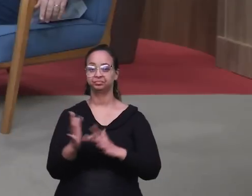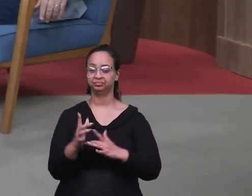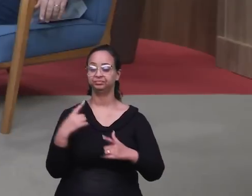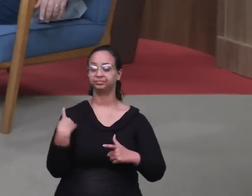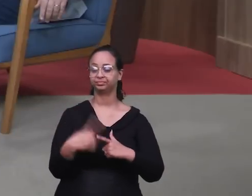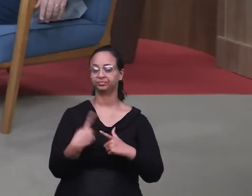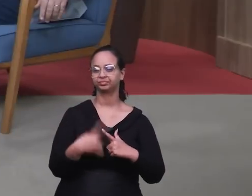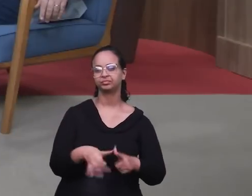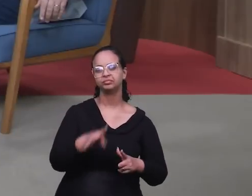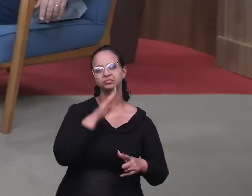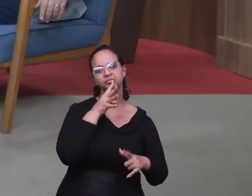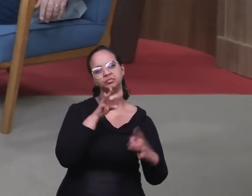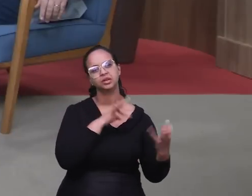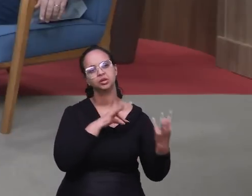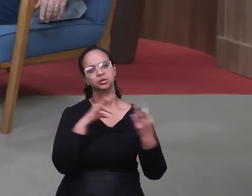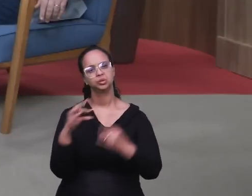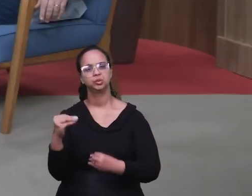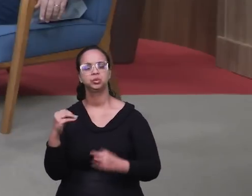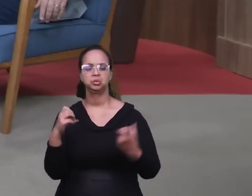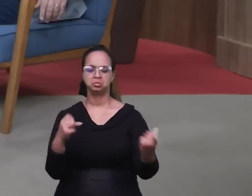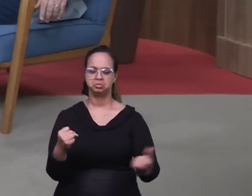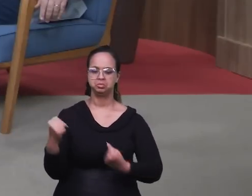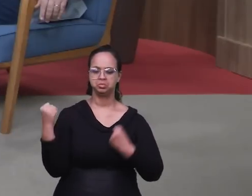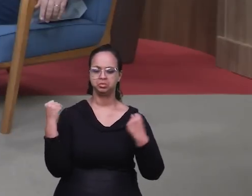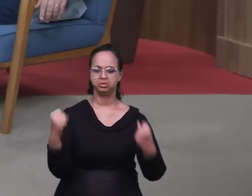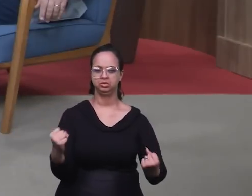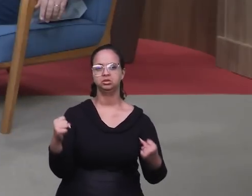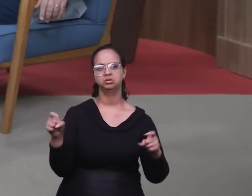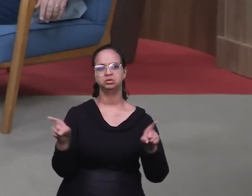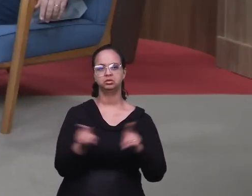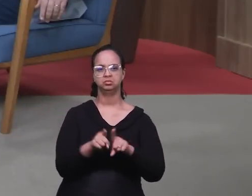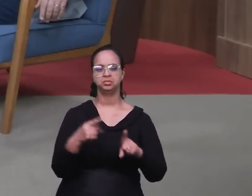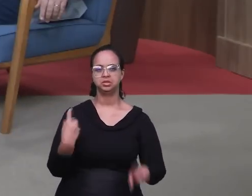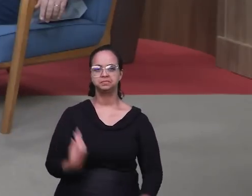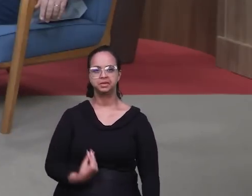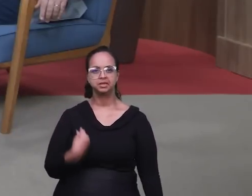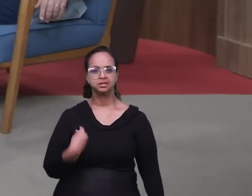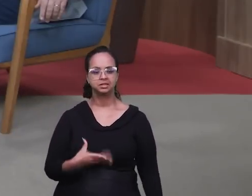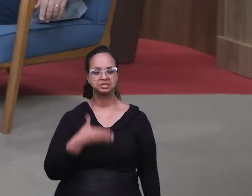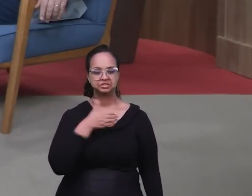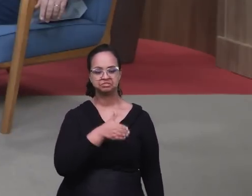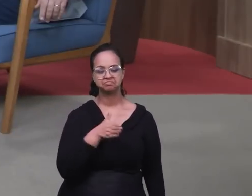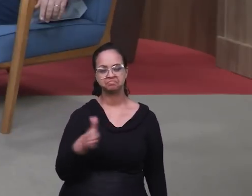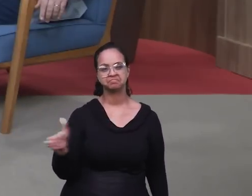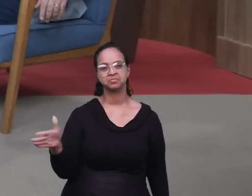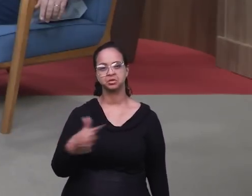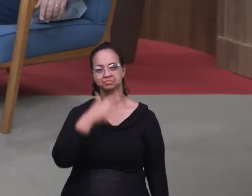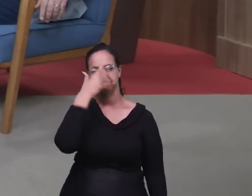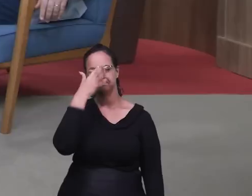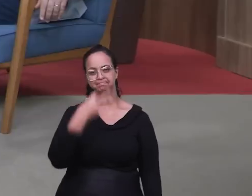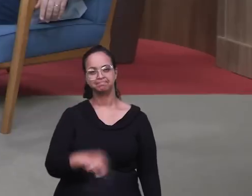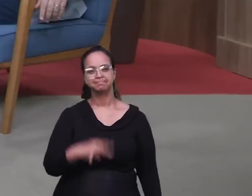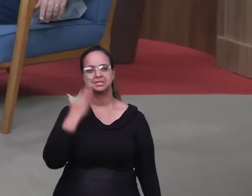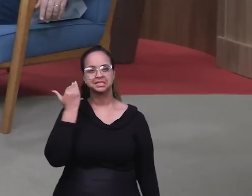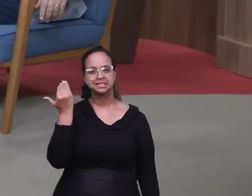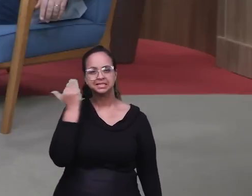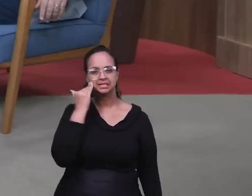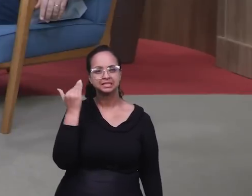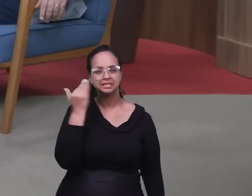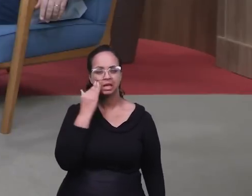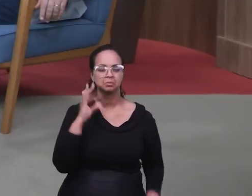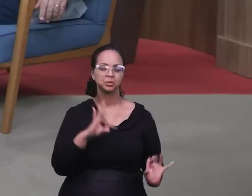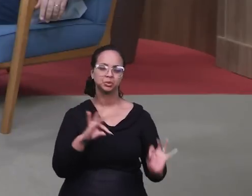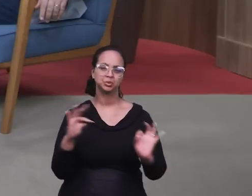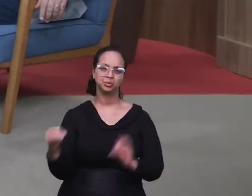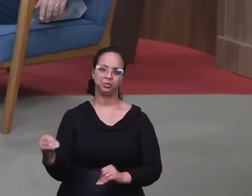é onisciente, onipotente e onipresente. Mas esse versículo destaca a